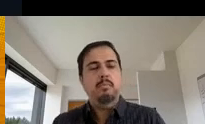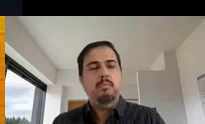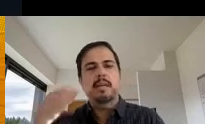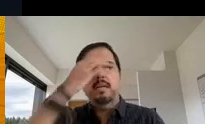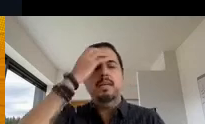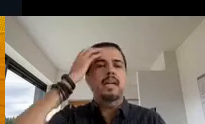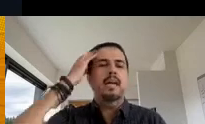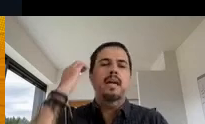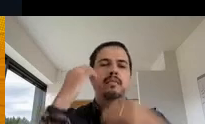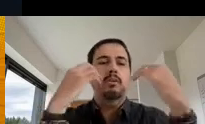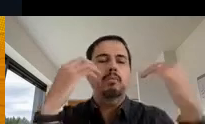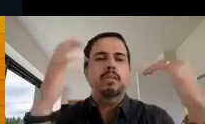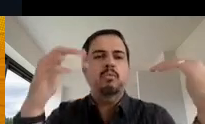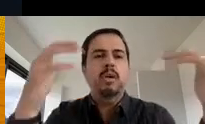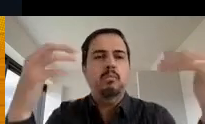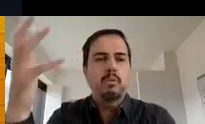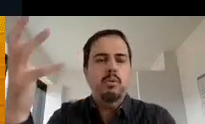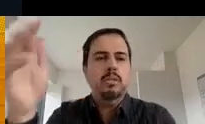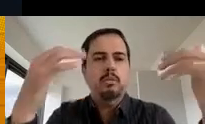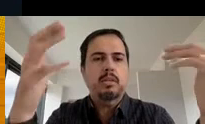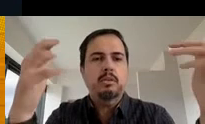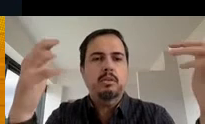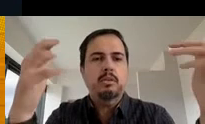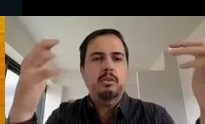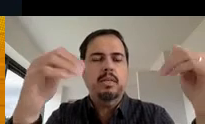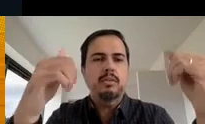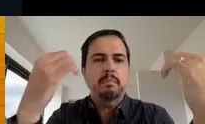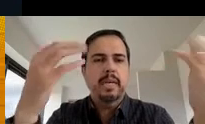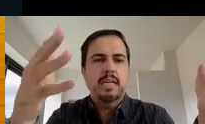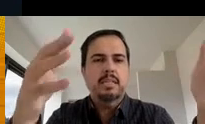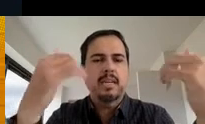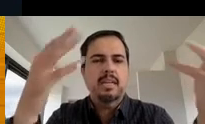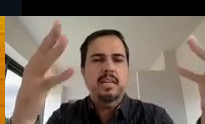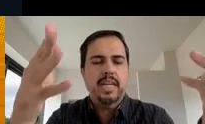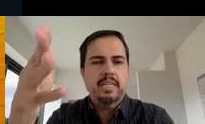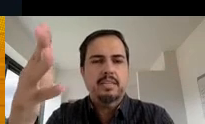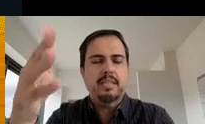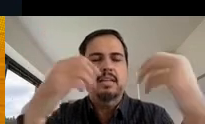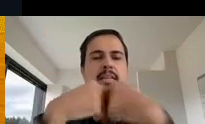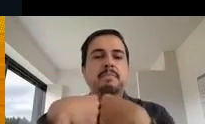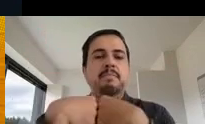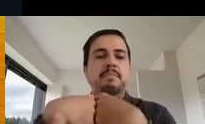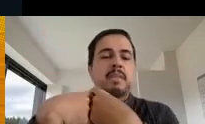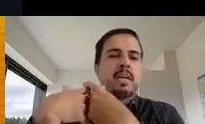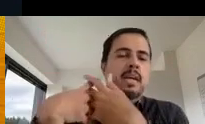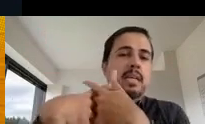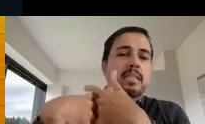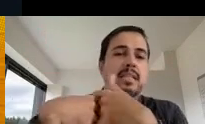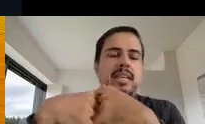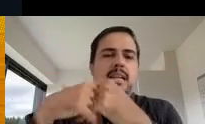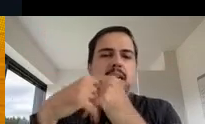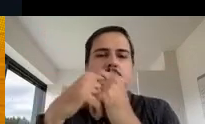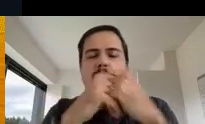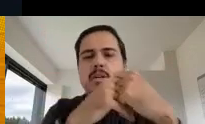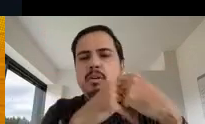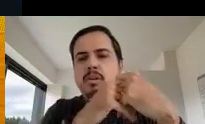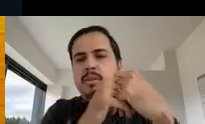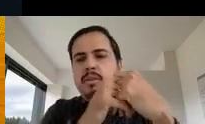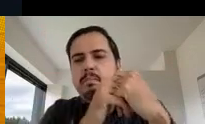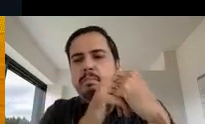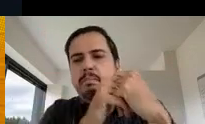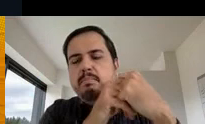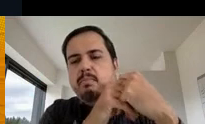Aí você tem um problema, né? Você está cometendo um erro burro, você está cometendo um erro baseado na imperícia, na negligência. E você tem